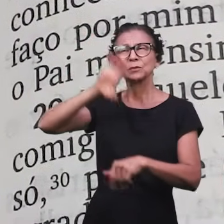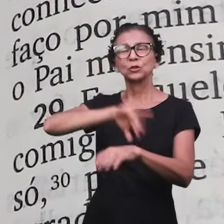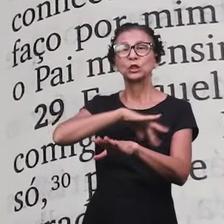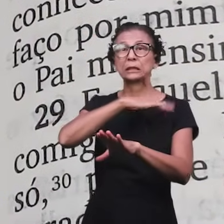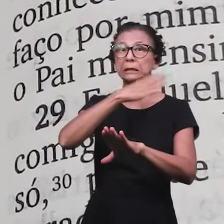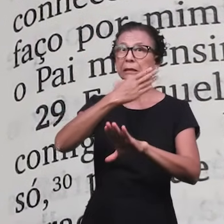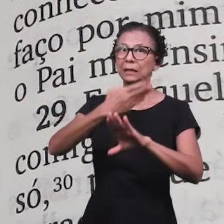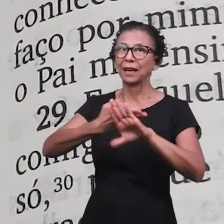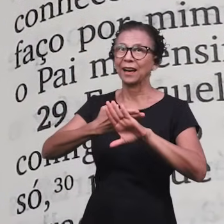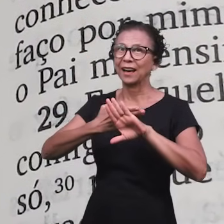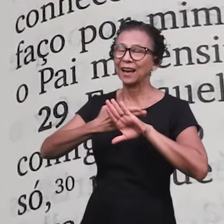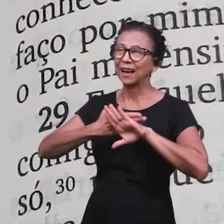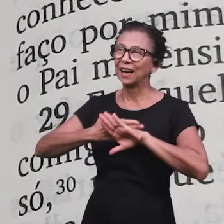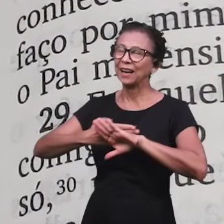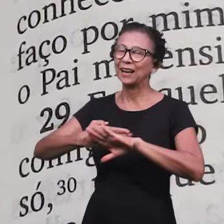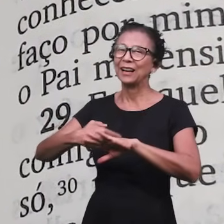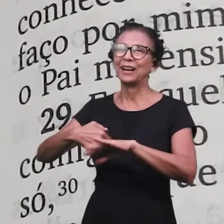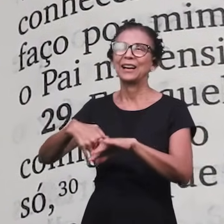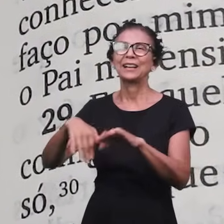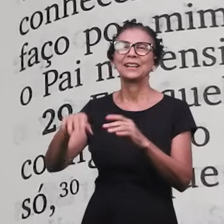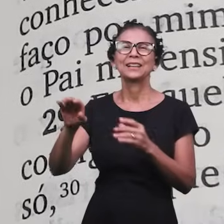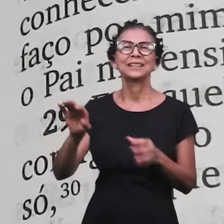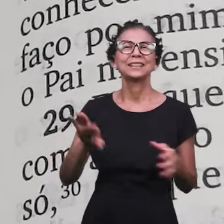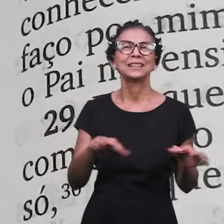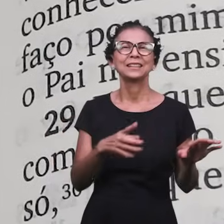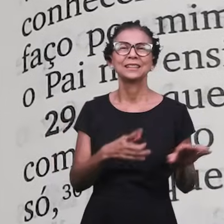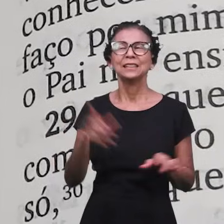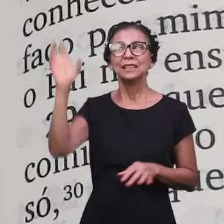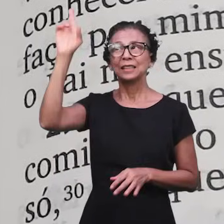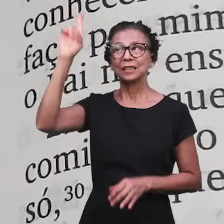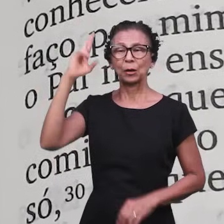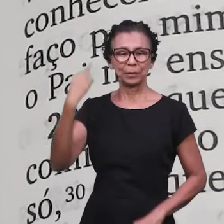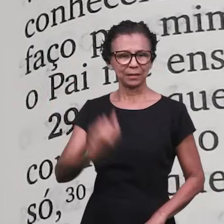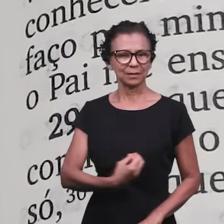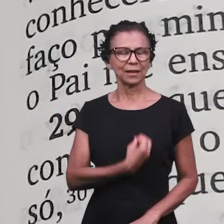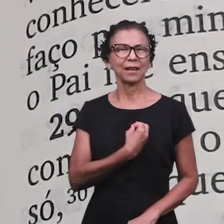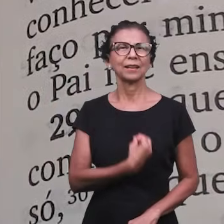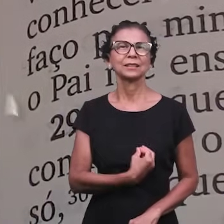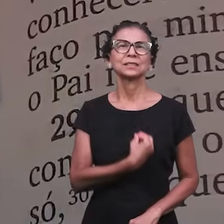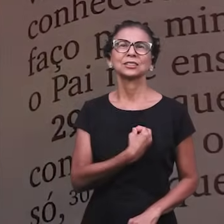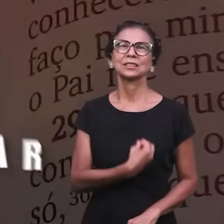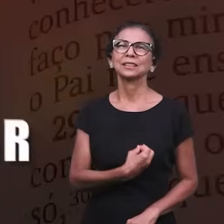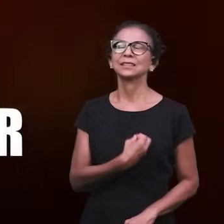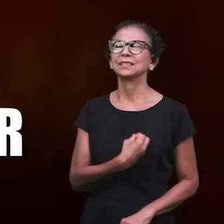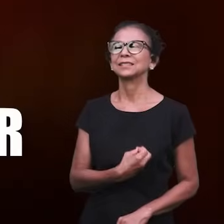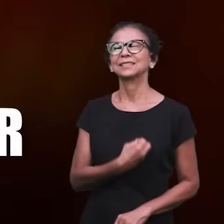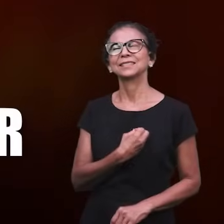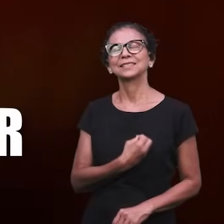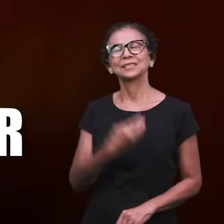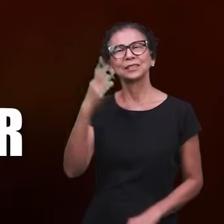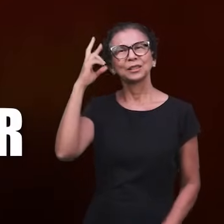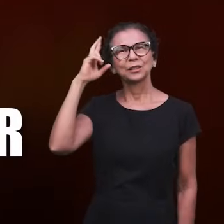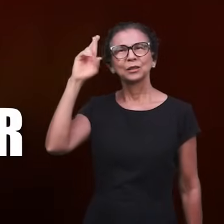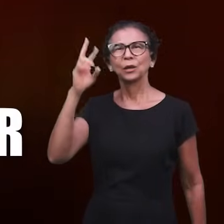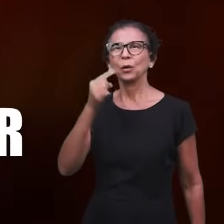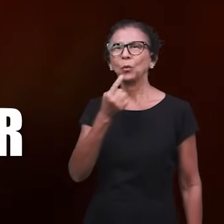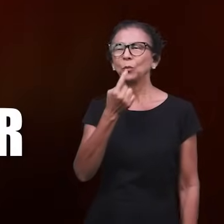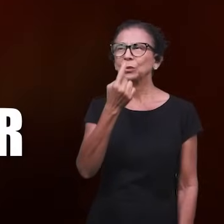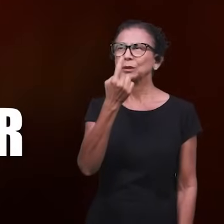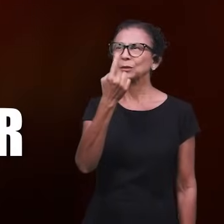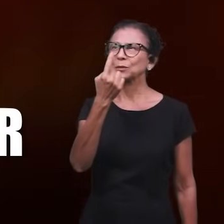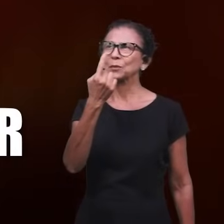noite sempre reluz sem apagar. Só Ele é a luz